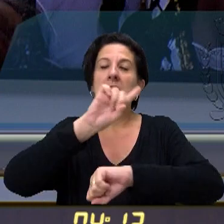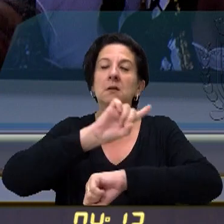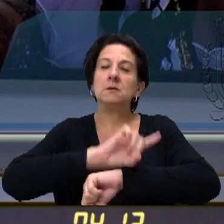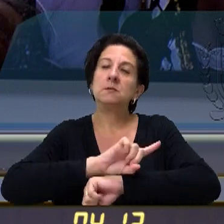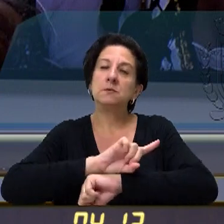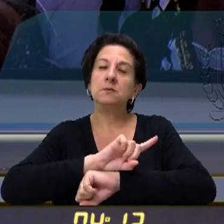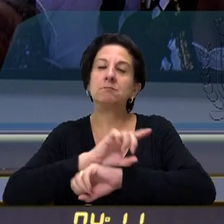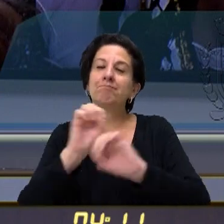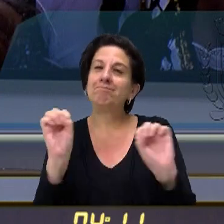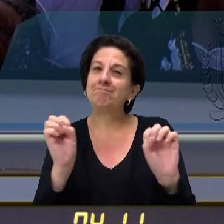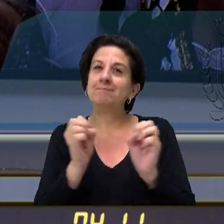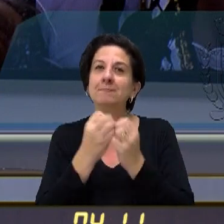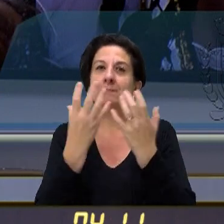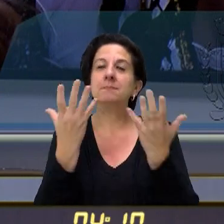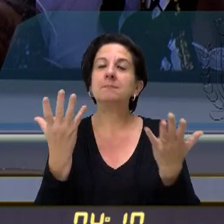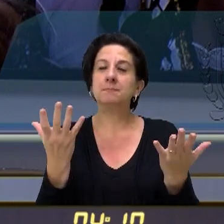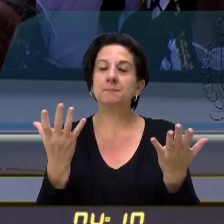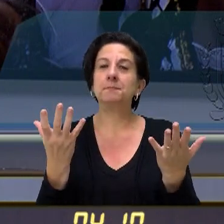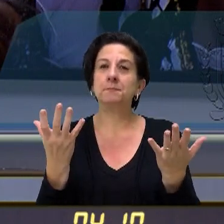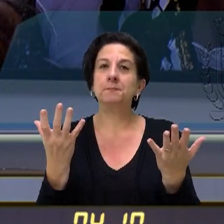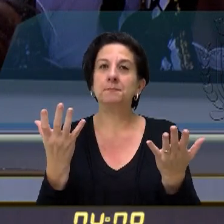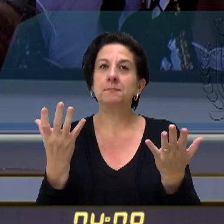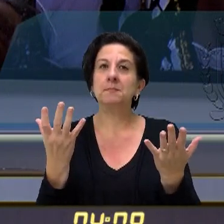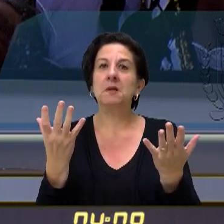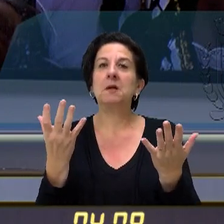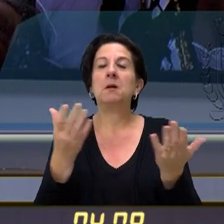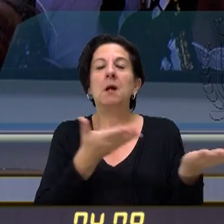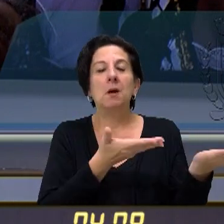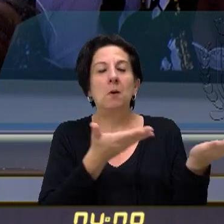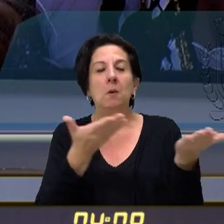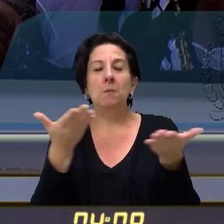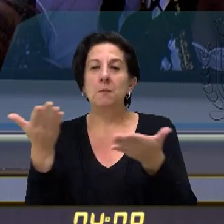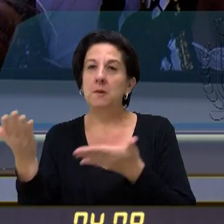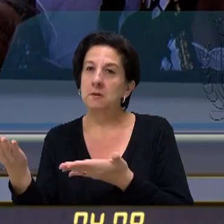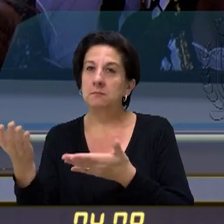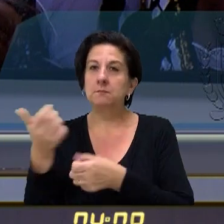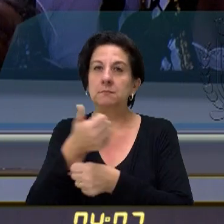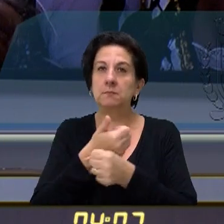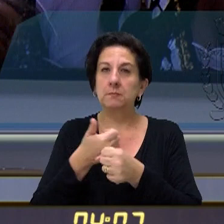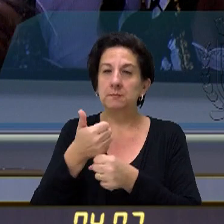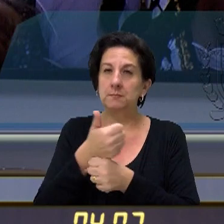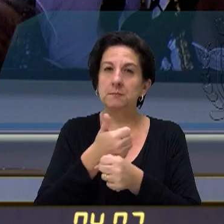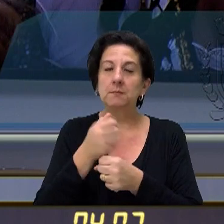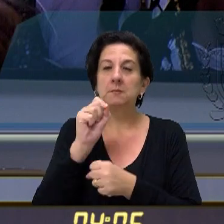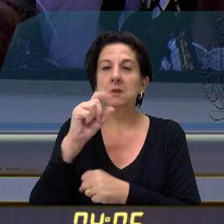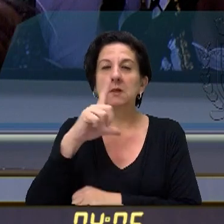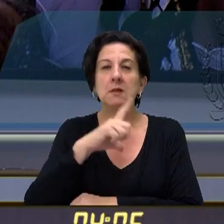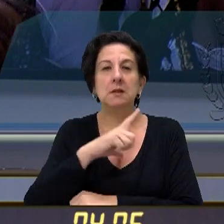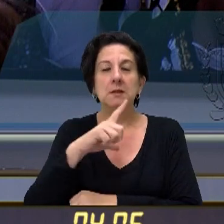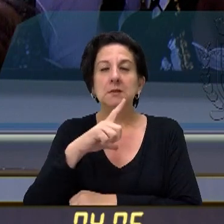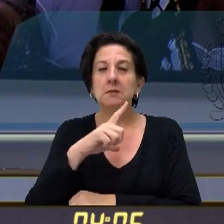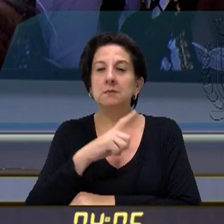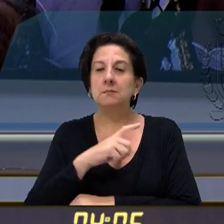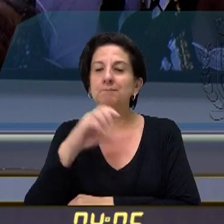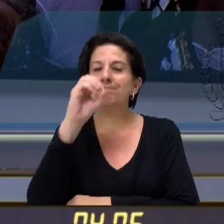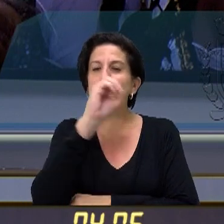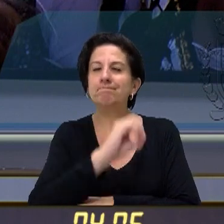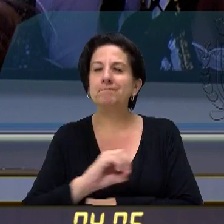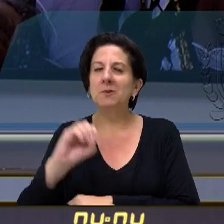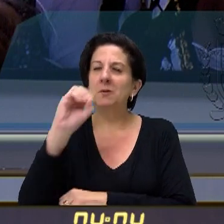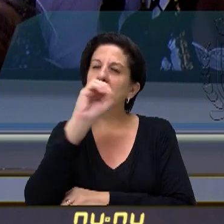para ser festejado, para prestar homenagens a esse profissional que tem a nobre função de